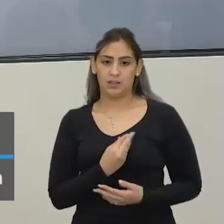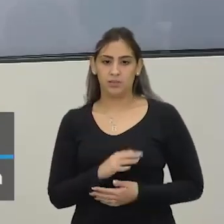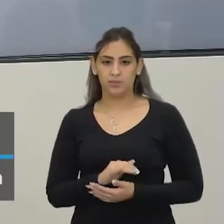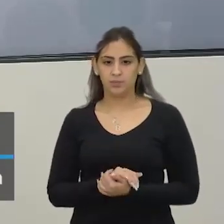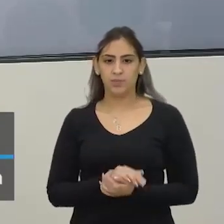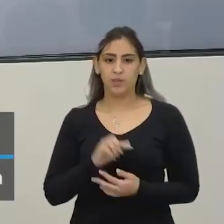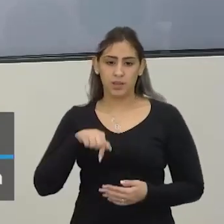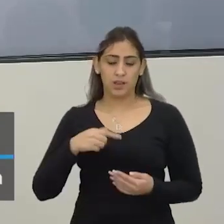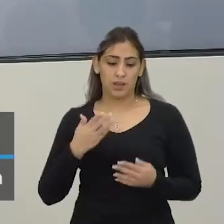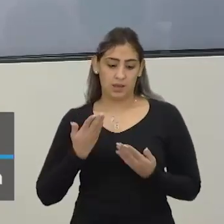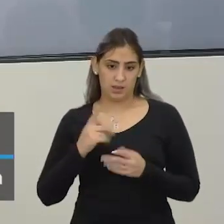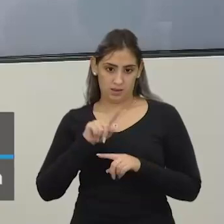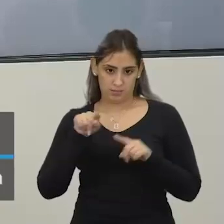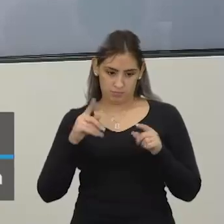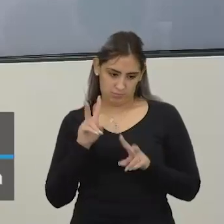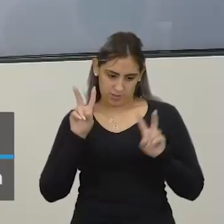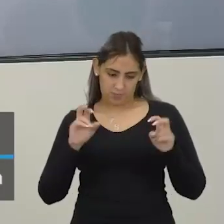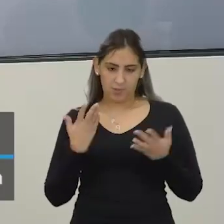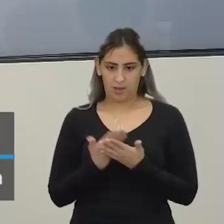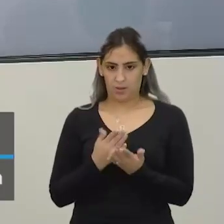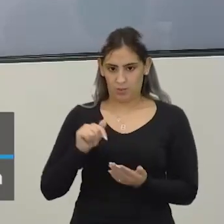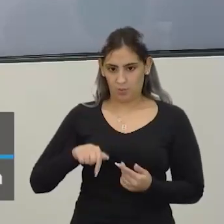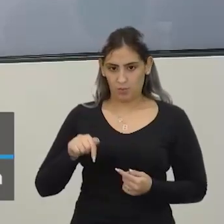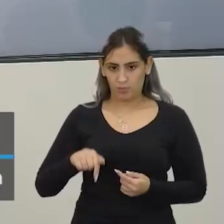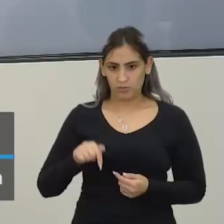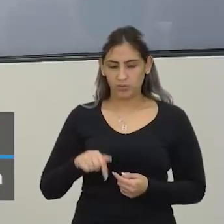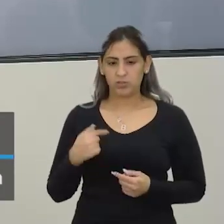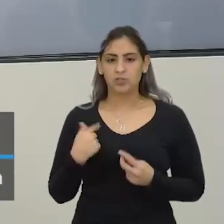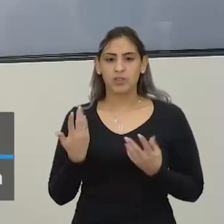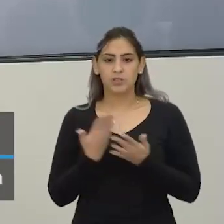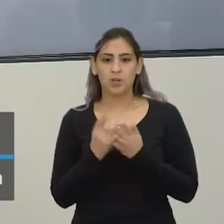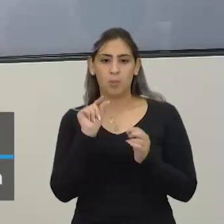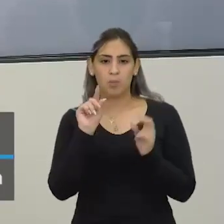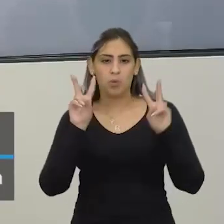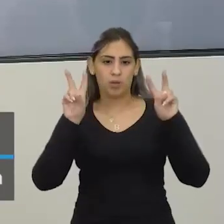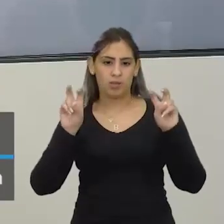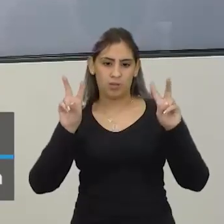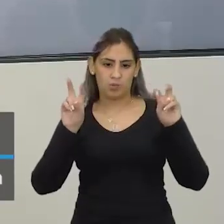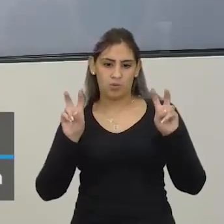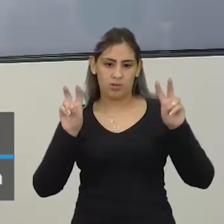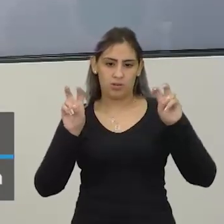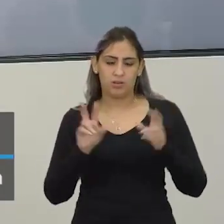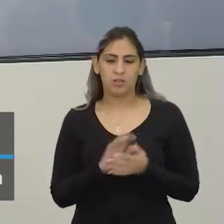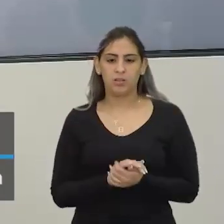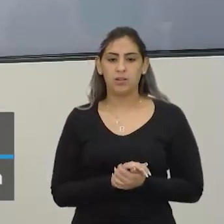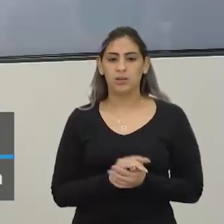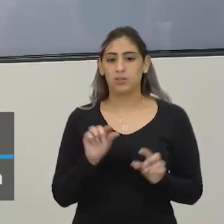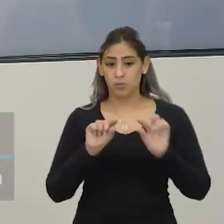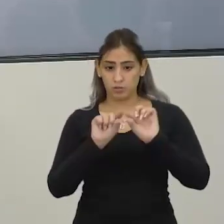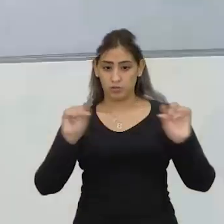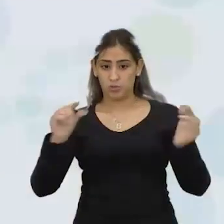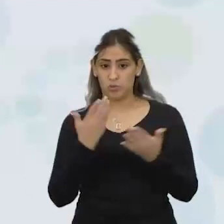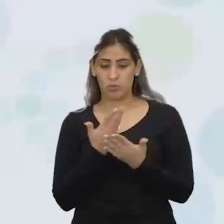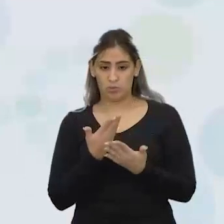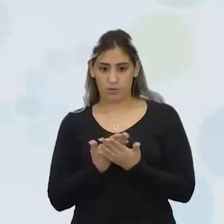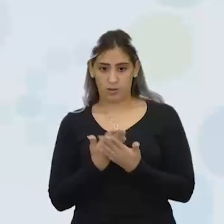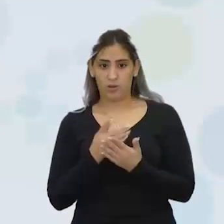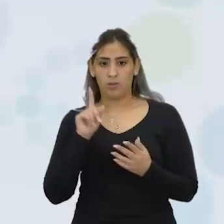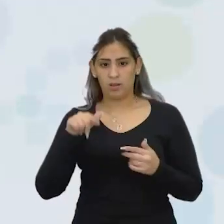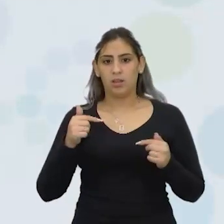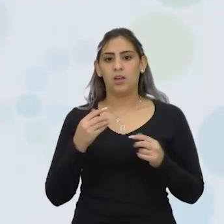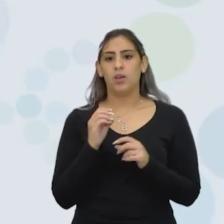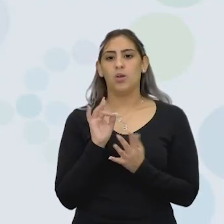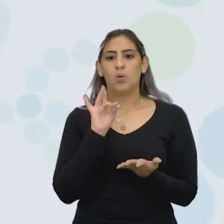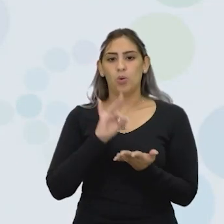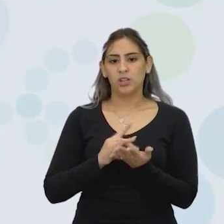gente vai estudar um pouquinho aí a respeito dessas teorias. A gente vai falar, então, hoje está aí para vocês o nosso título da aula aí na tela, que é